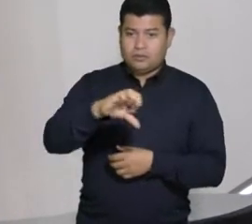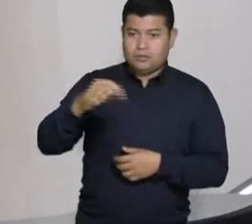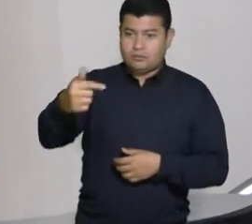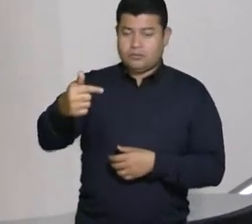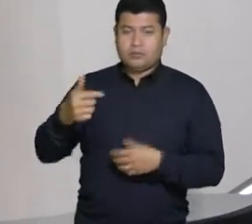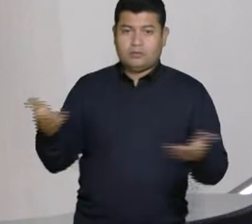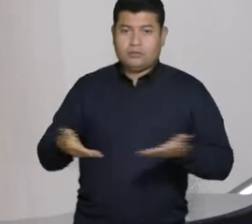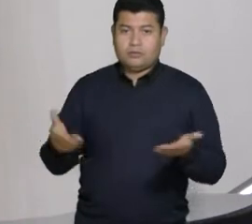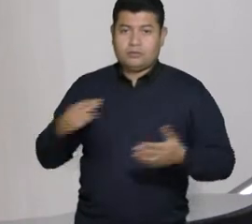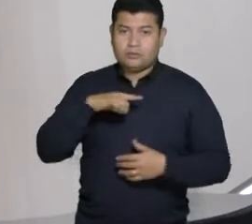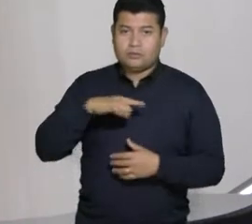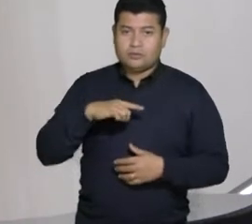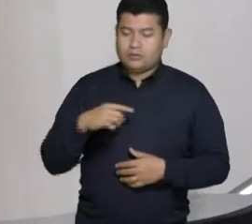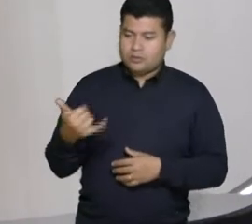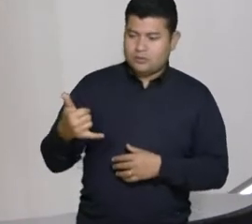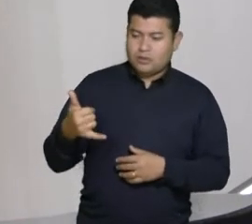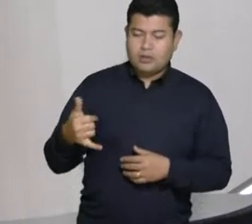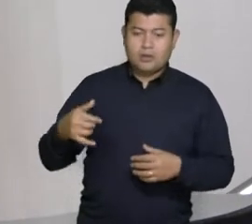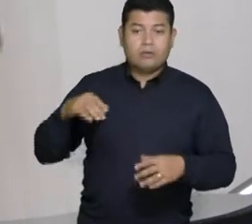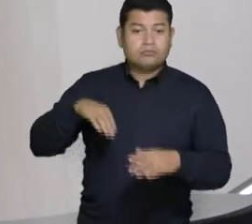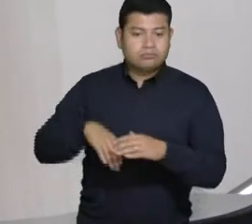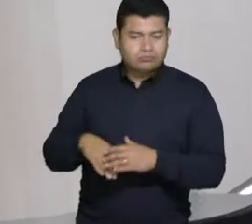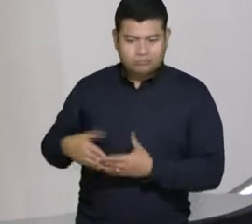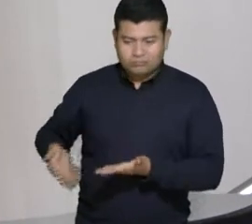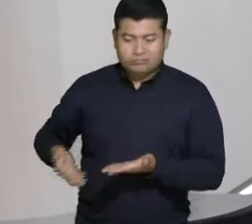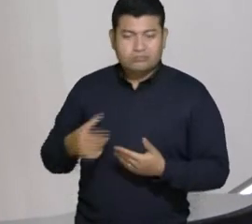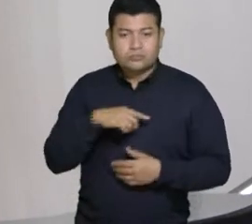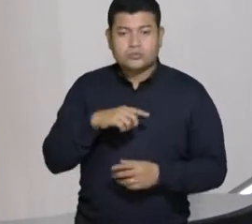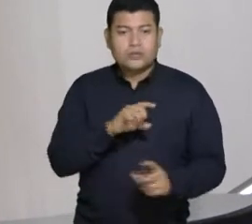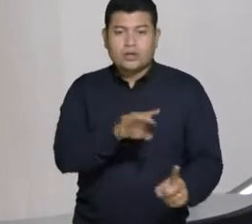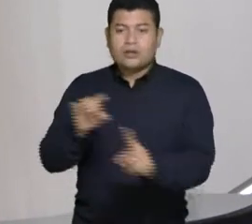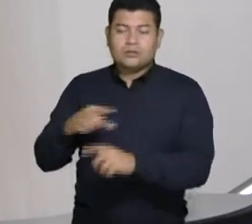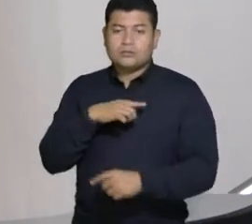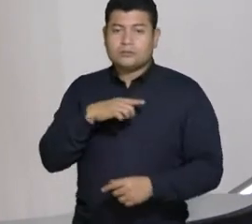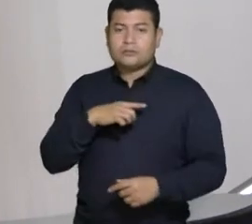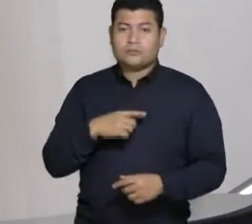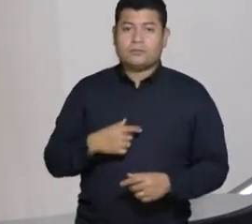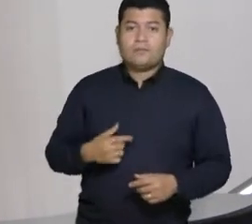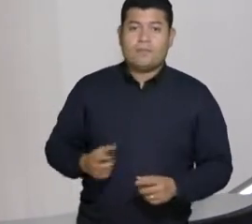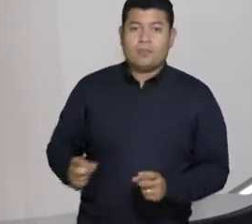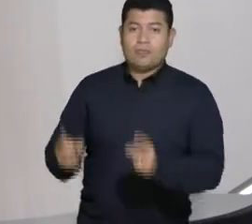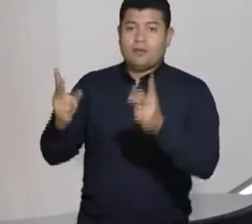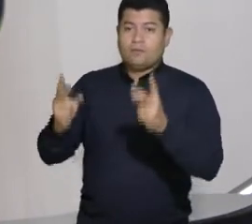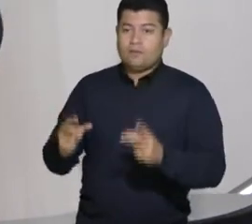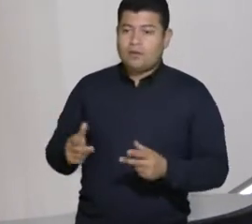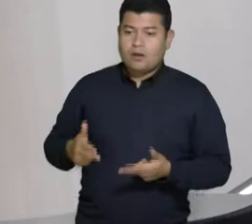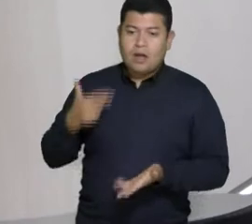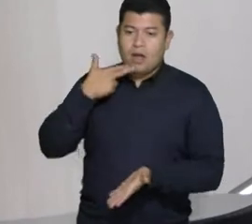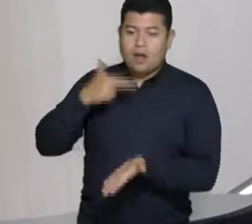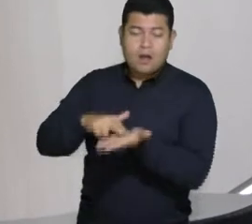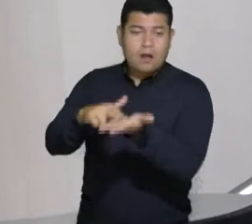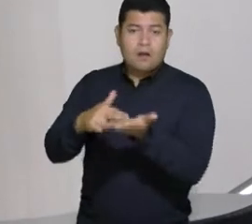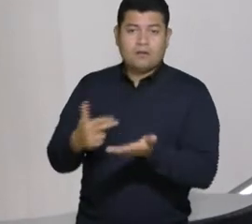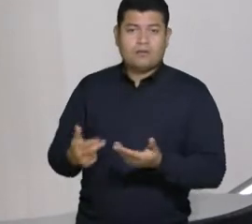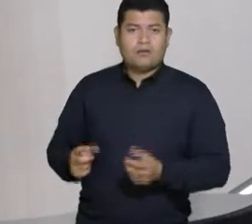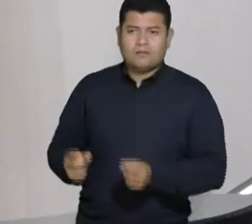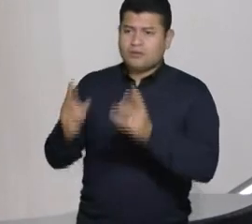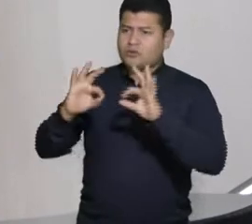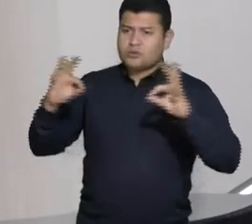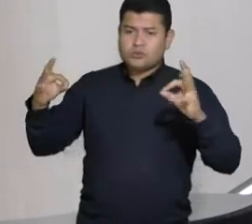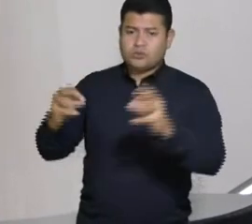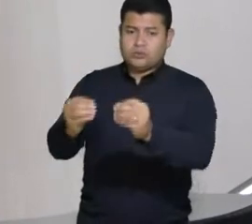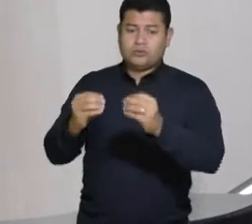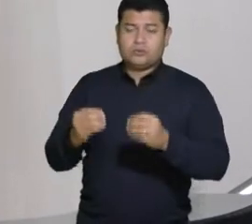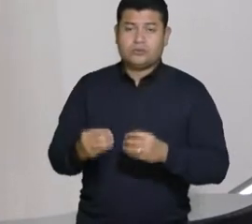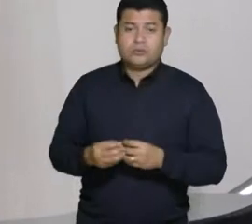todo mundo tem o celular no bolso vamos acabar com esse monopólio vende a Petrobras vende Correios vem vende o que puder vender